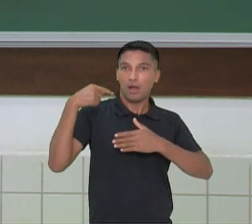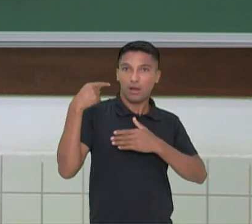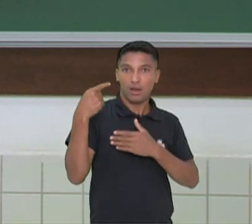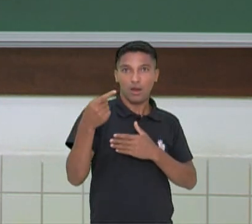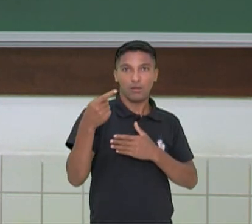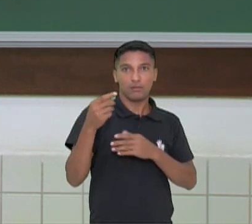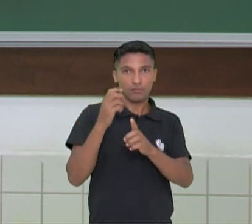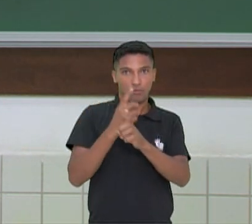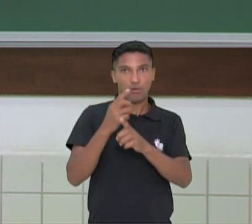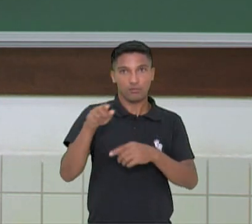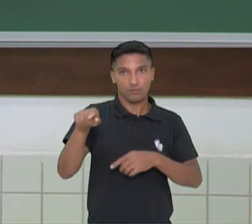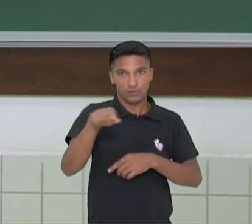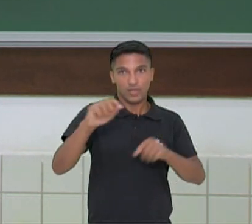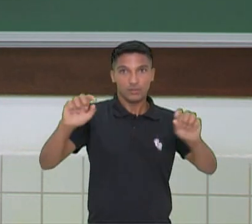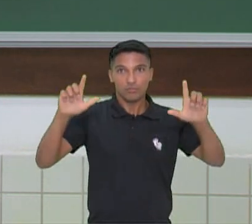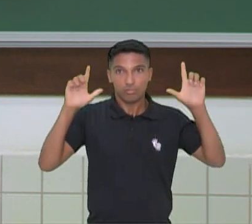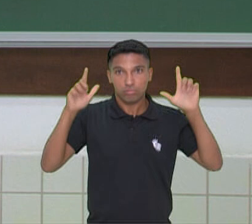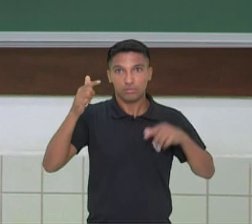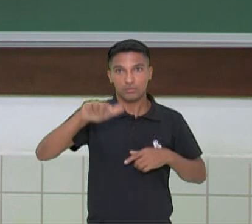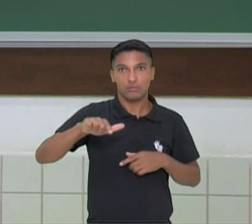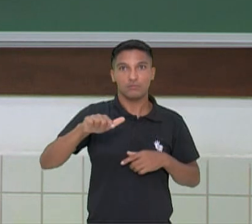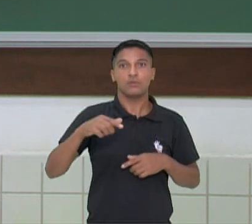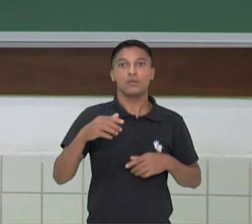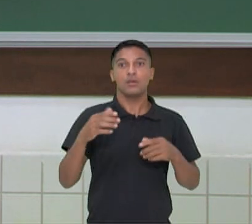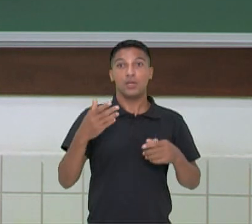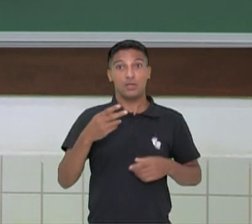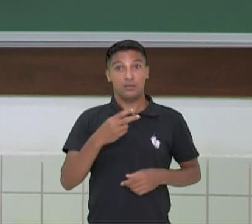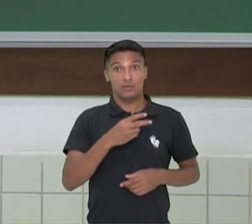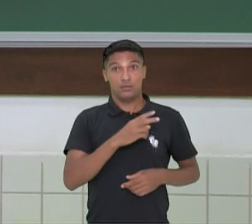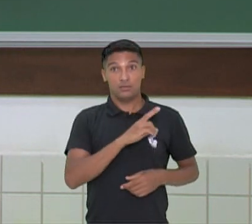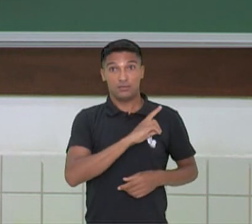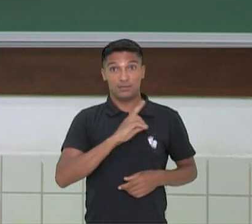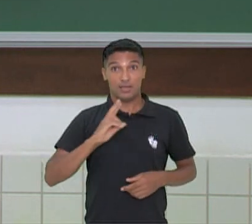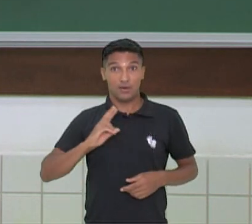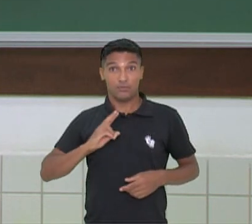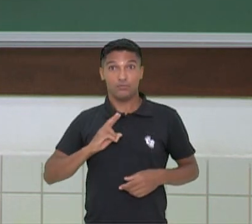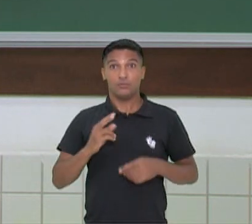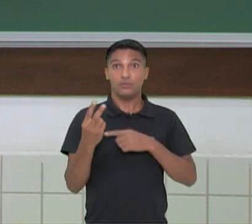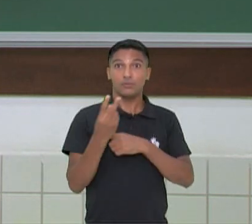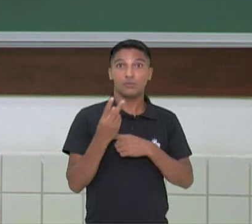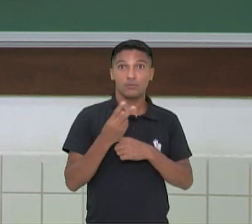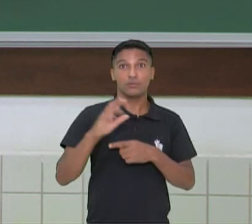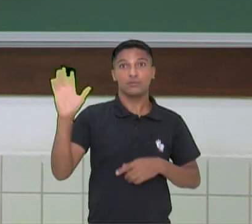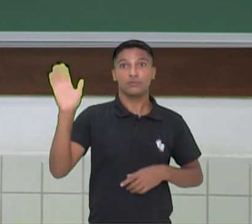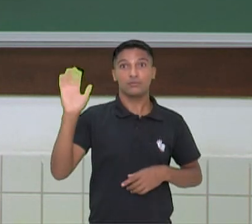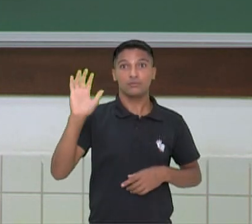fique bem e se possível fique em casa um abraço tchau